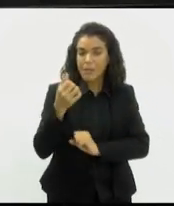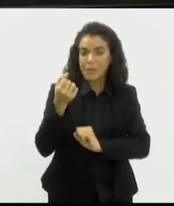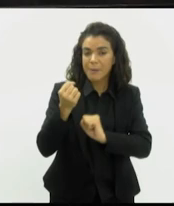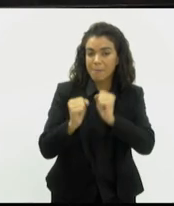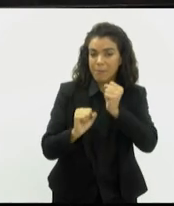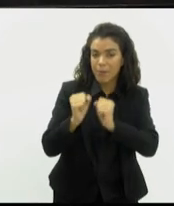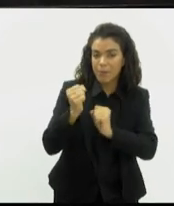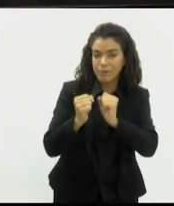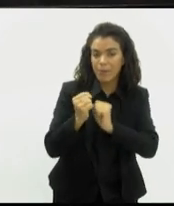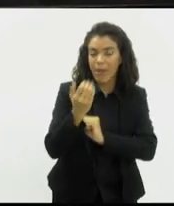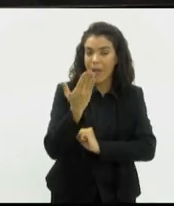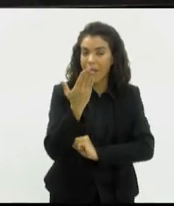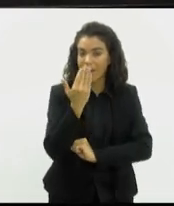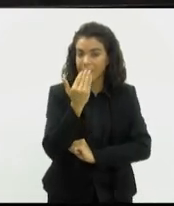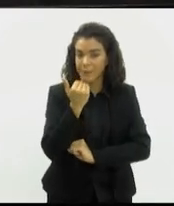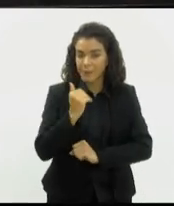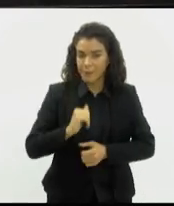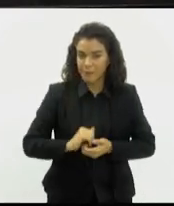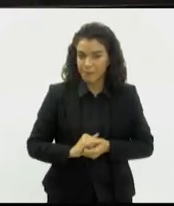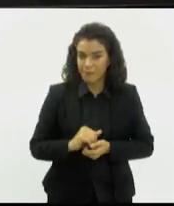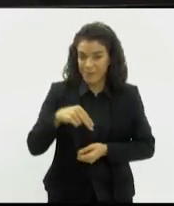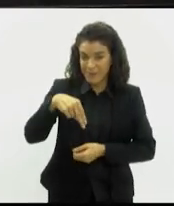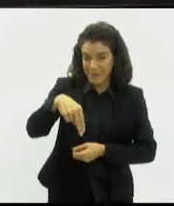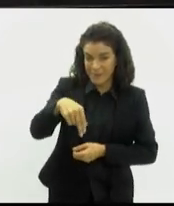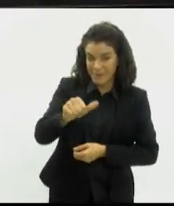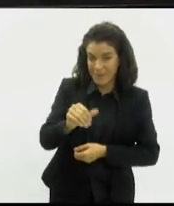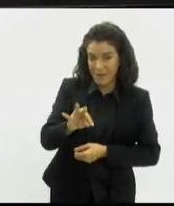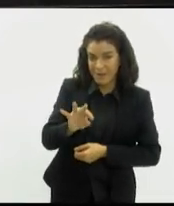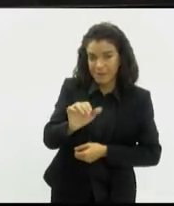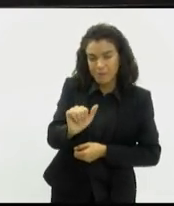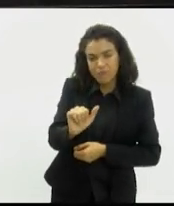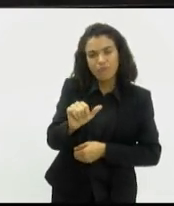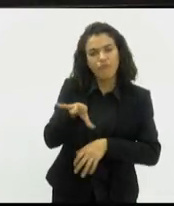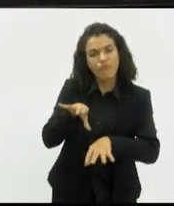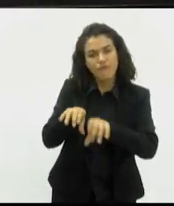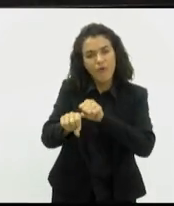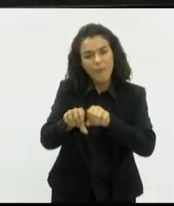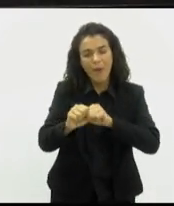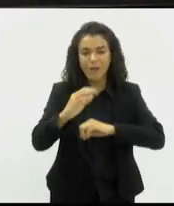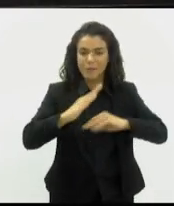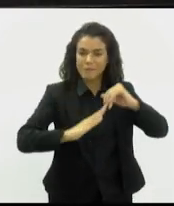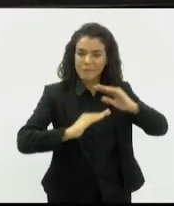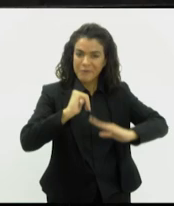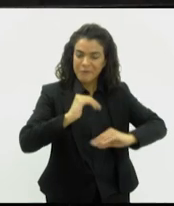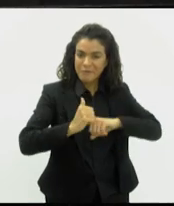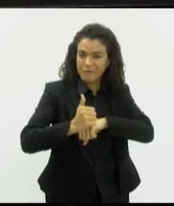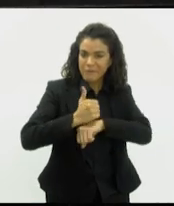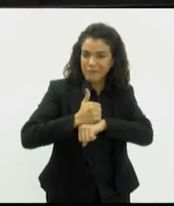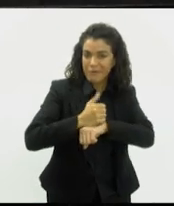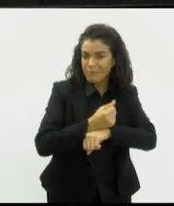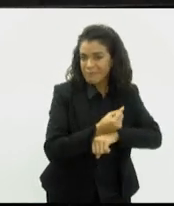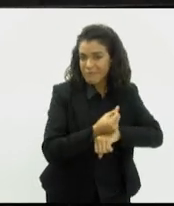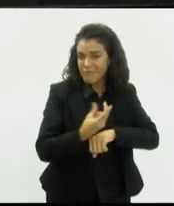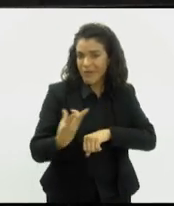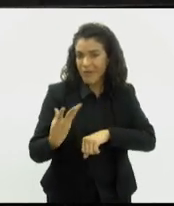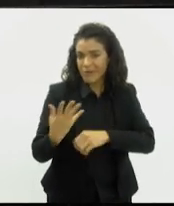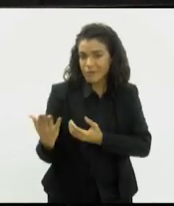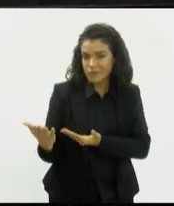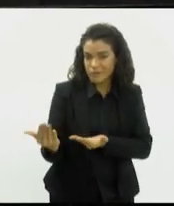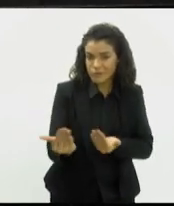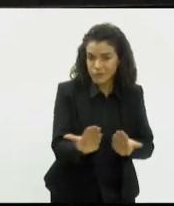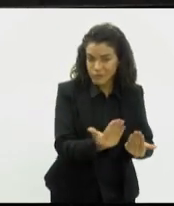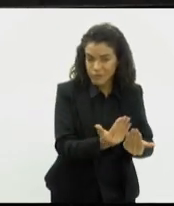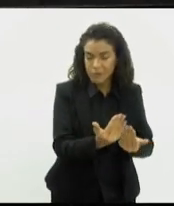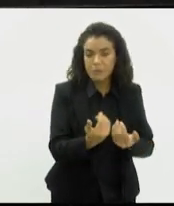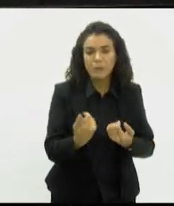de alimentos. O NATA tem formado profissionalmente centenas de jovens e deveria